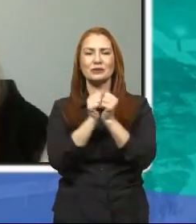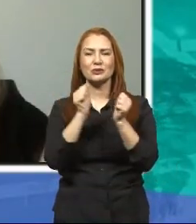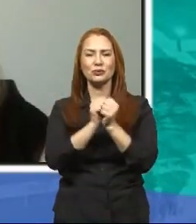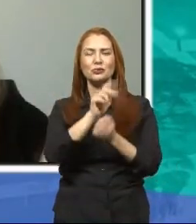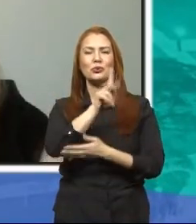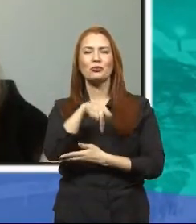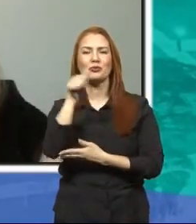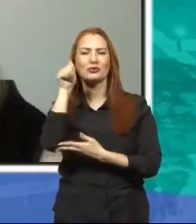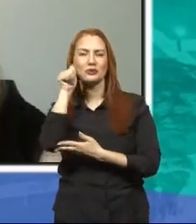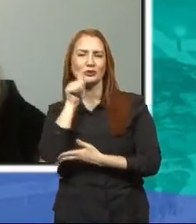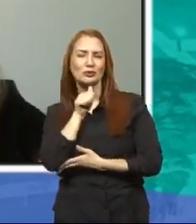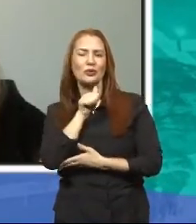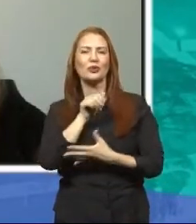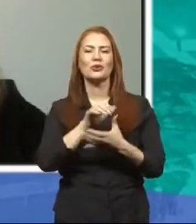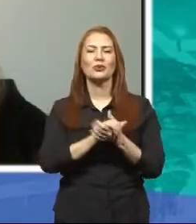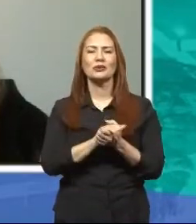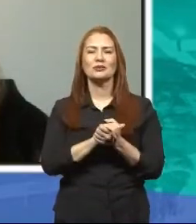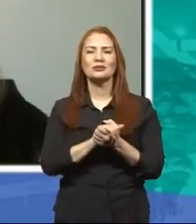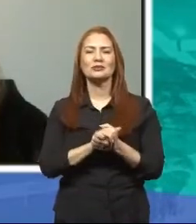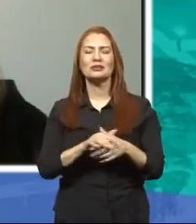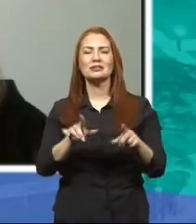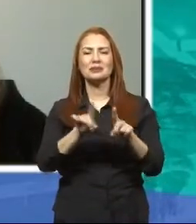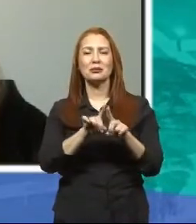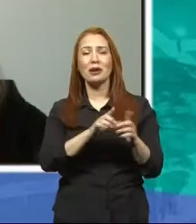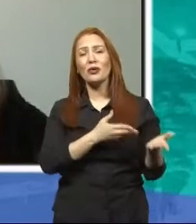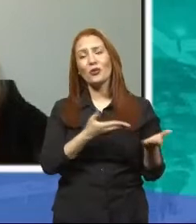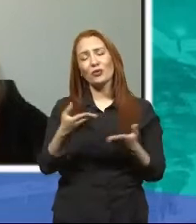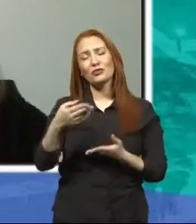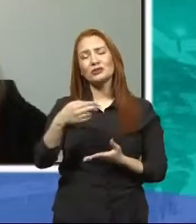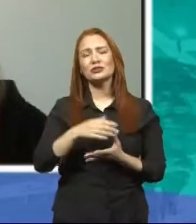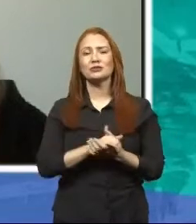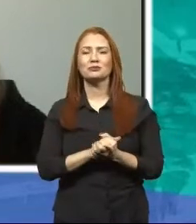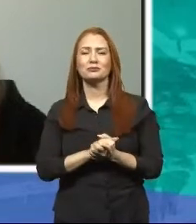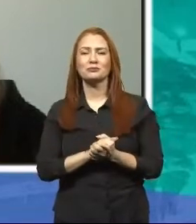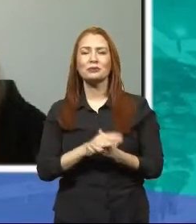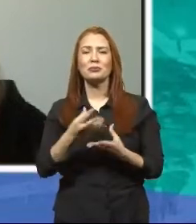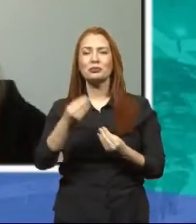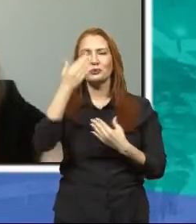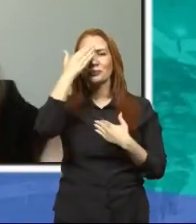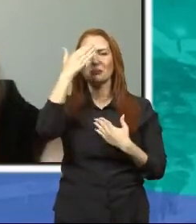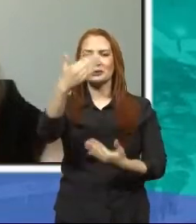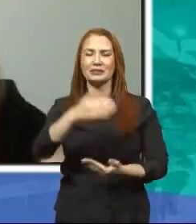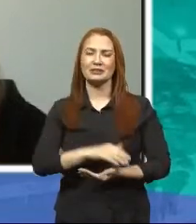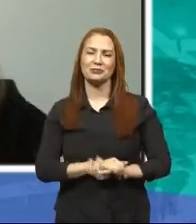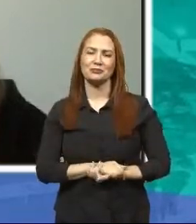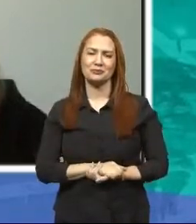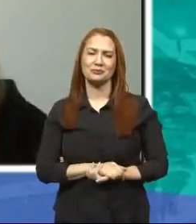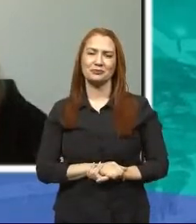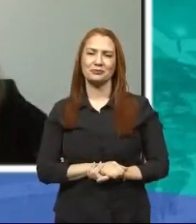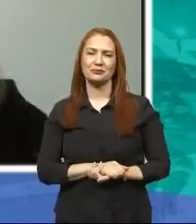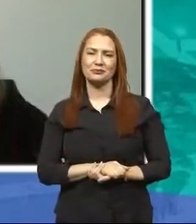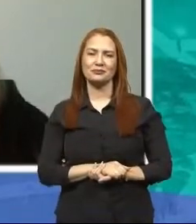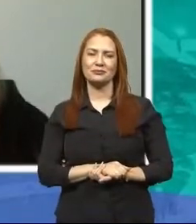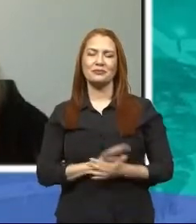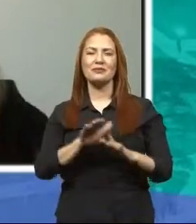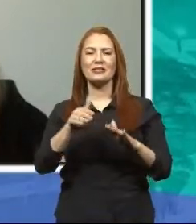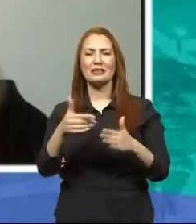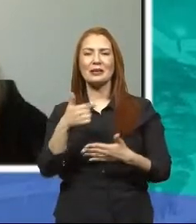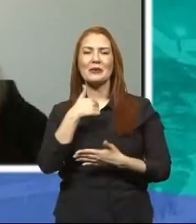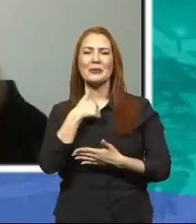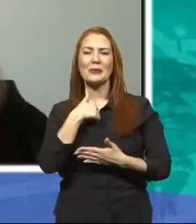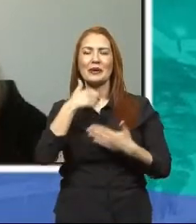Bontijo, o convite do Nelson Fujimoto. Muito obrigado. Ok, eu que